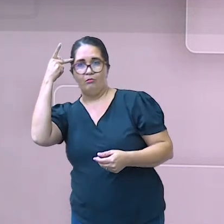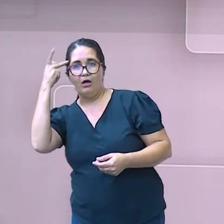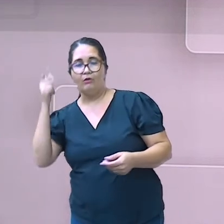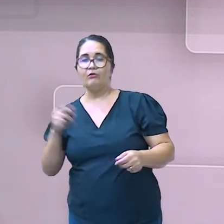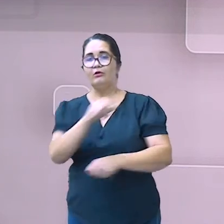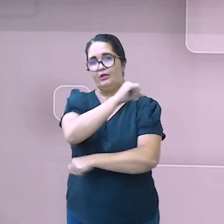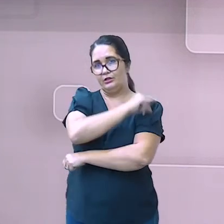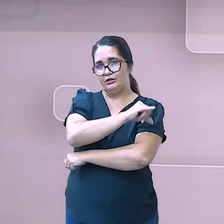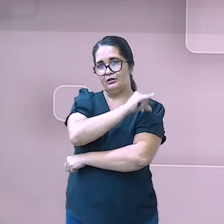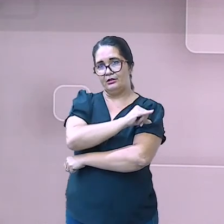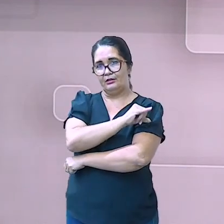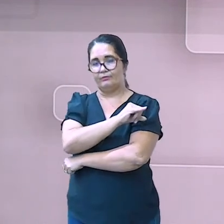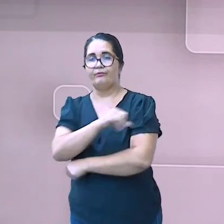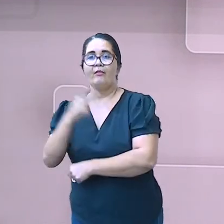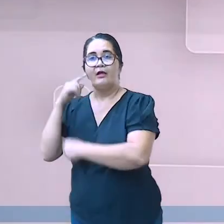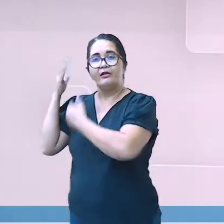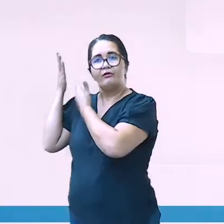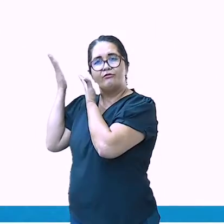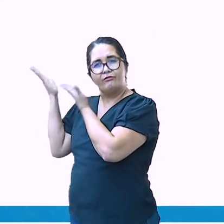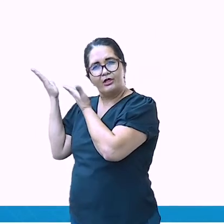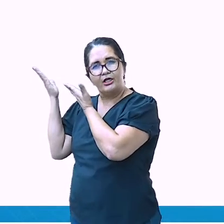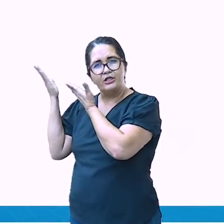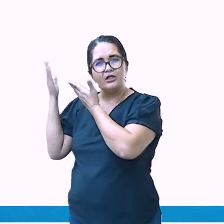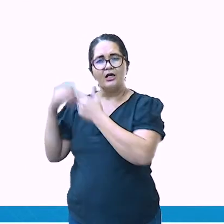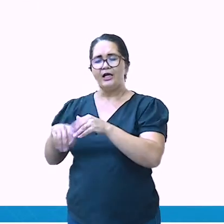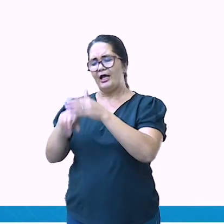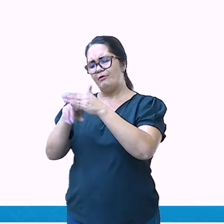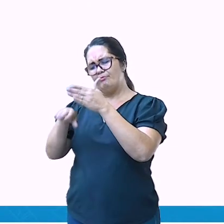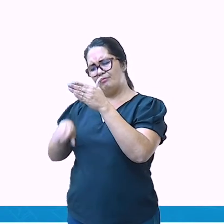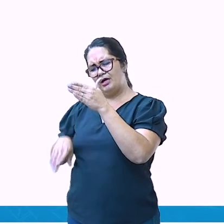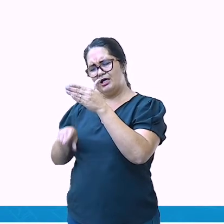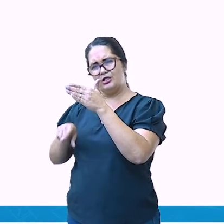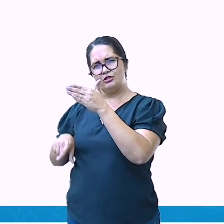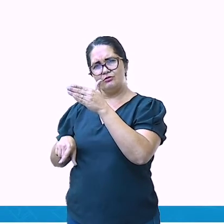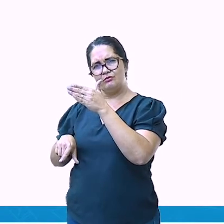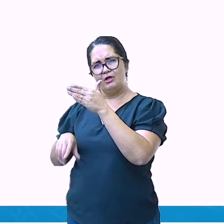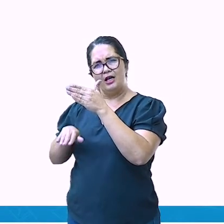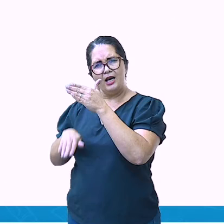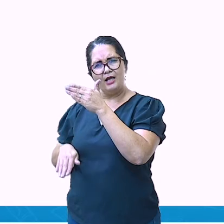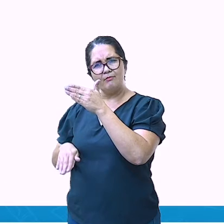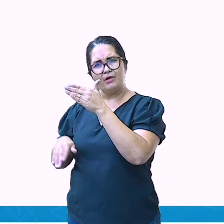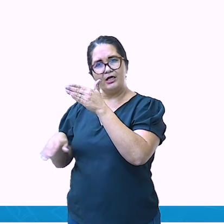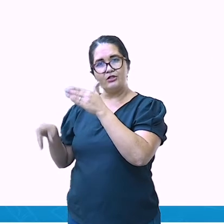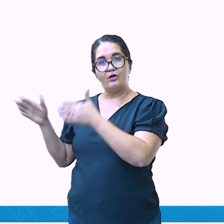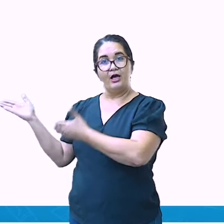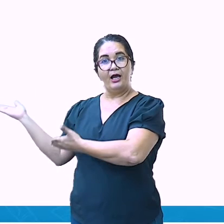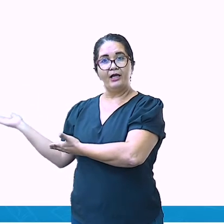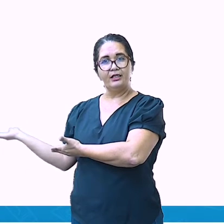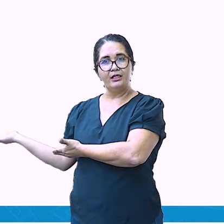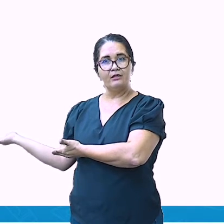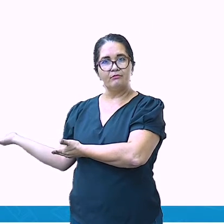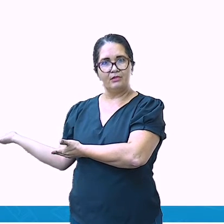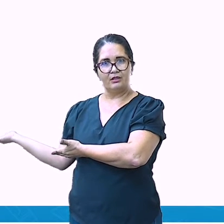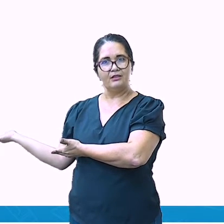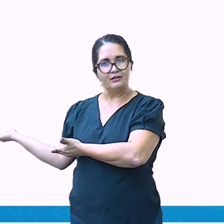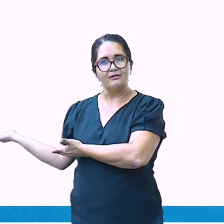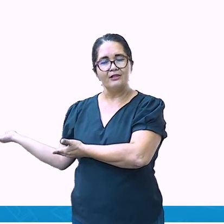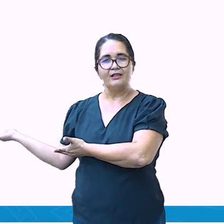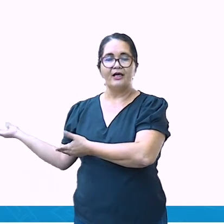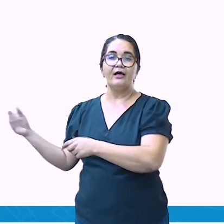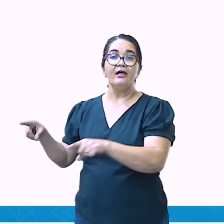Janeiro. E aqui na parte do sul, nós temos Paraná, a capital